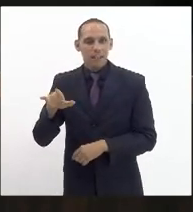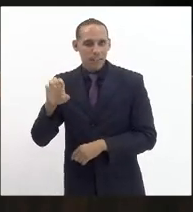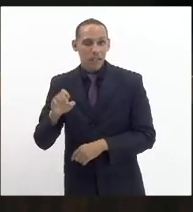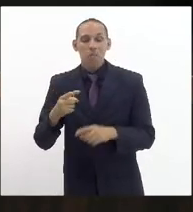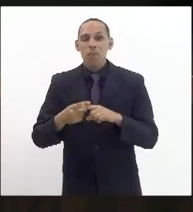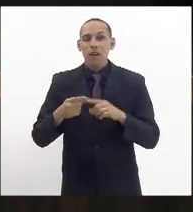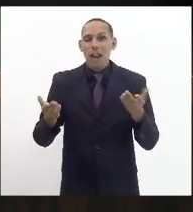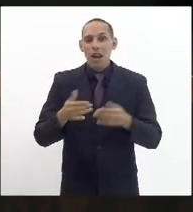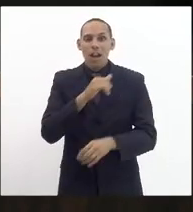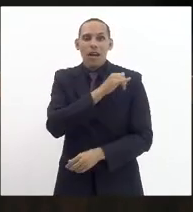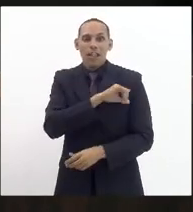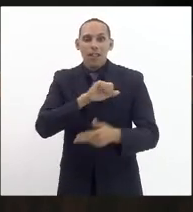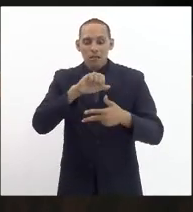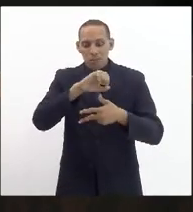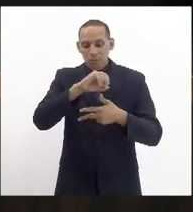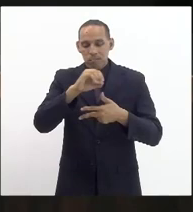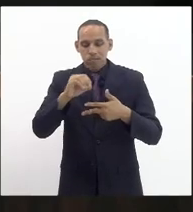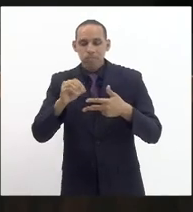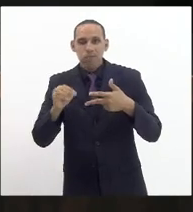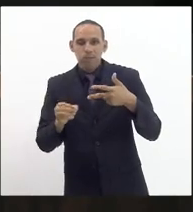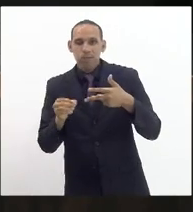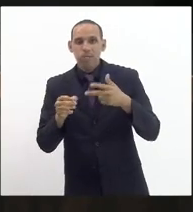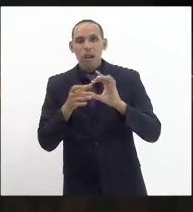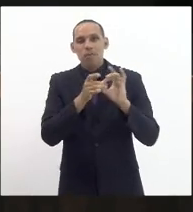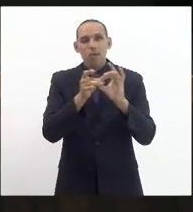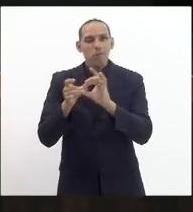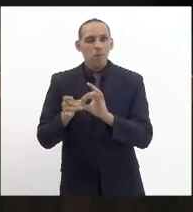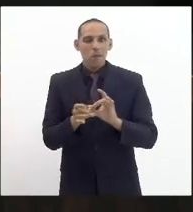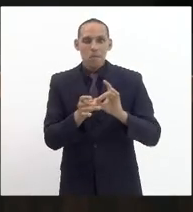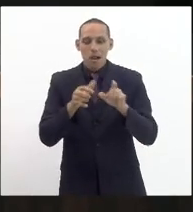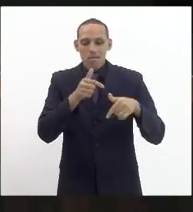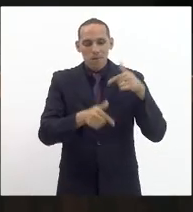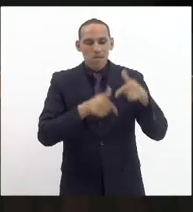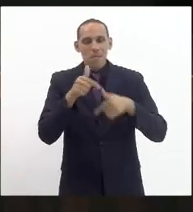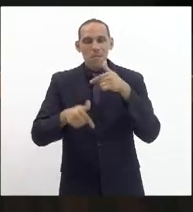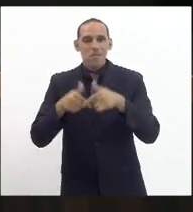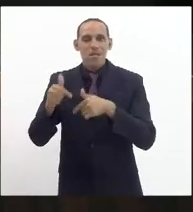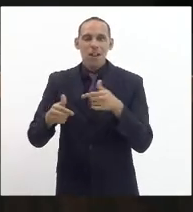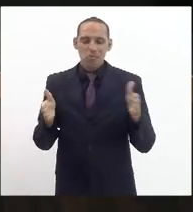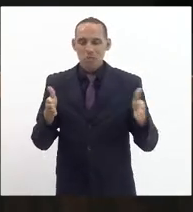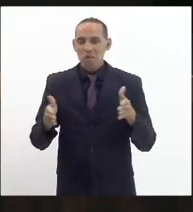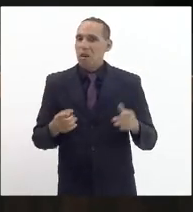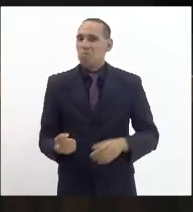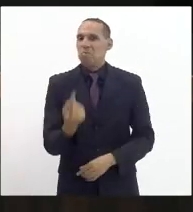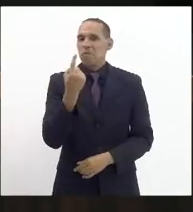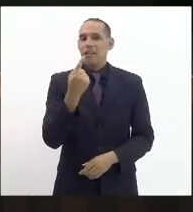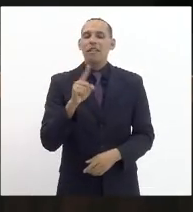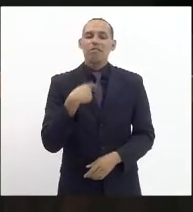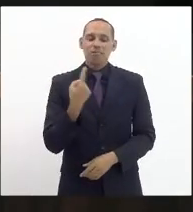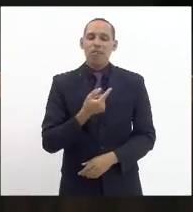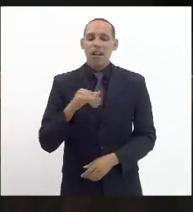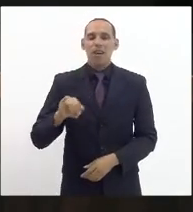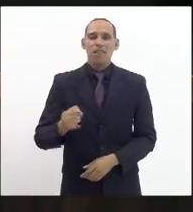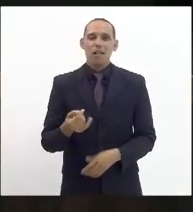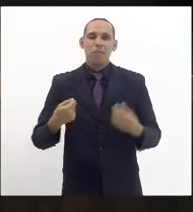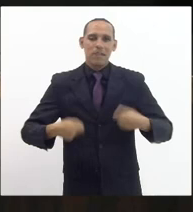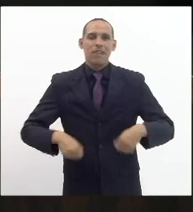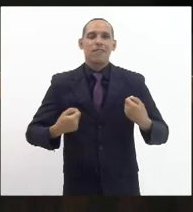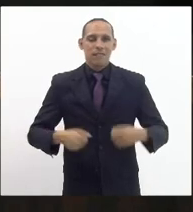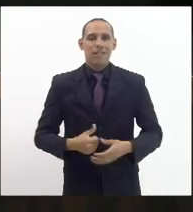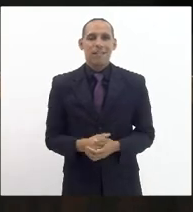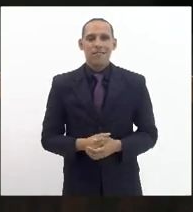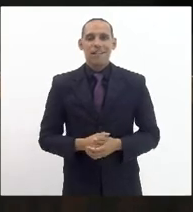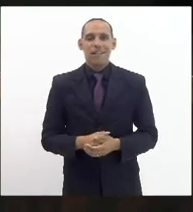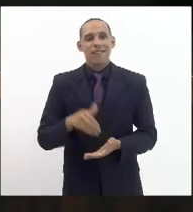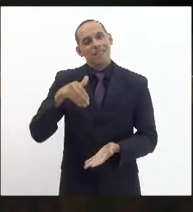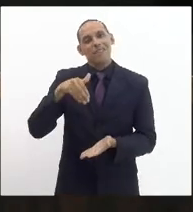poderes, cada um fazendo as suas obrigações condicionais, é único, ao meu ver. Então, a gente precisa aproveitar esse